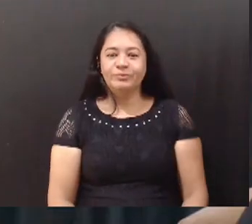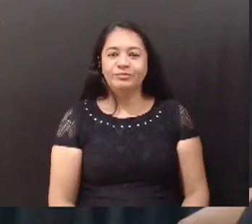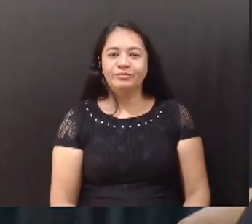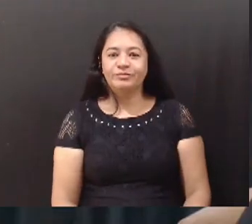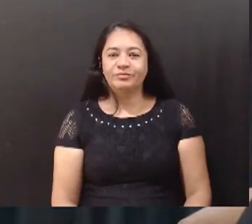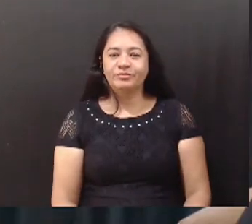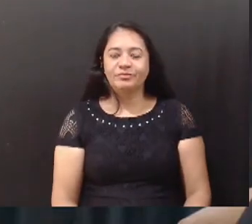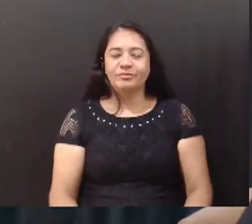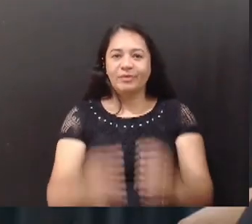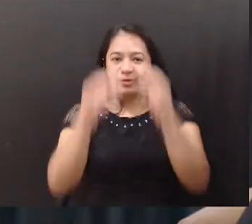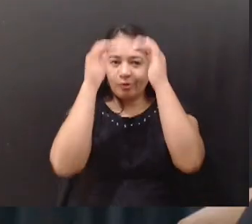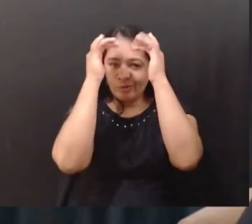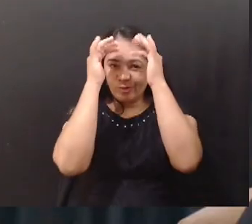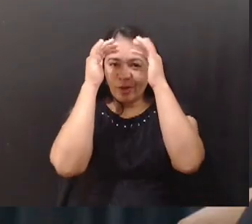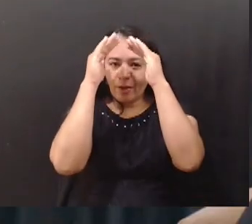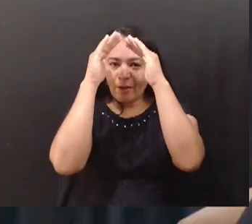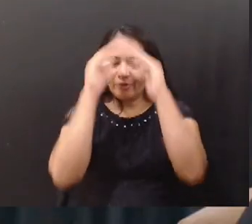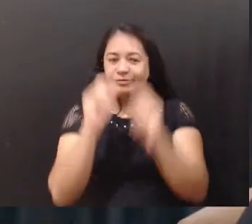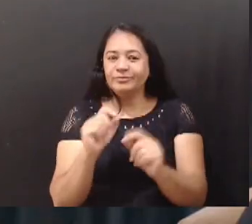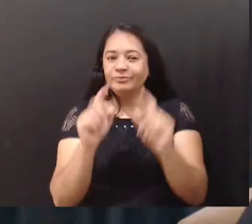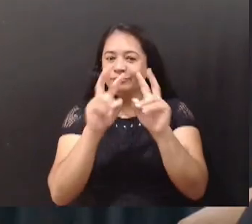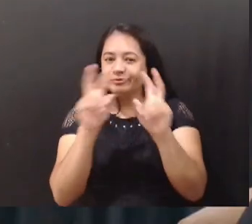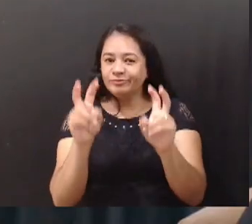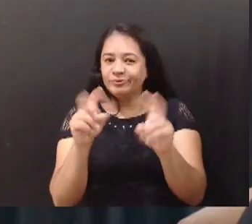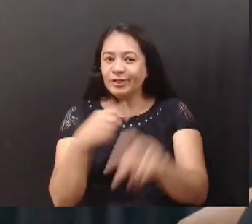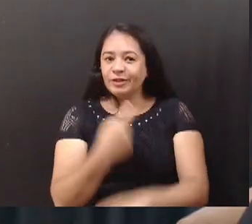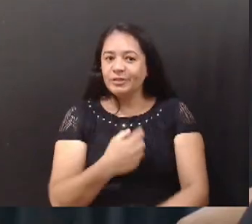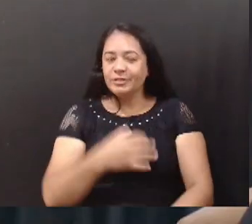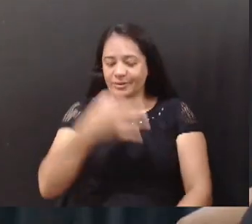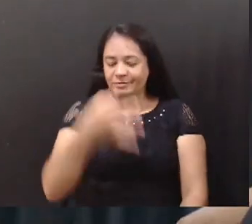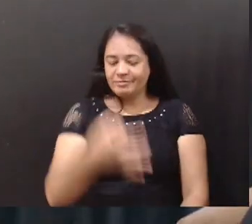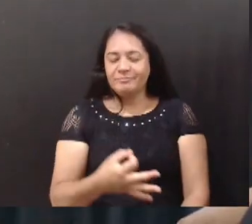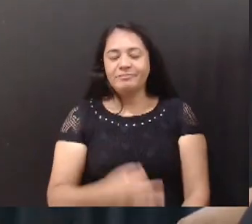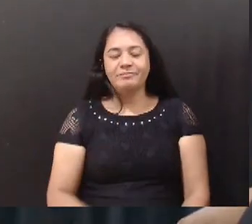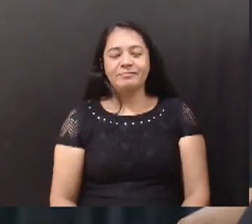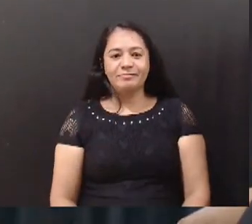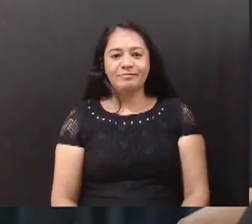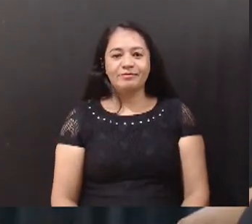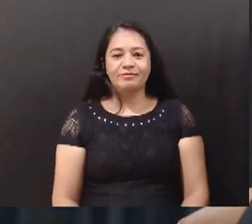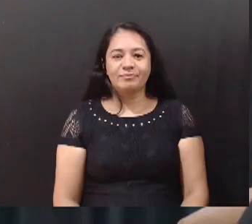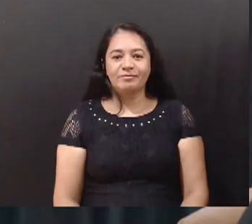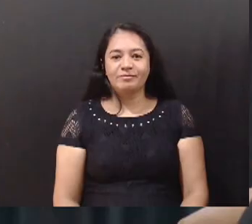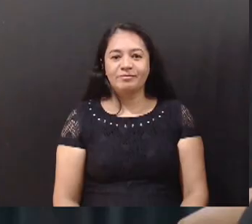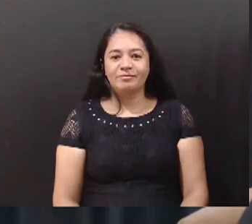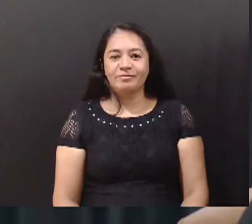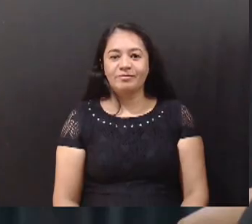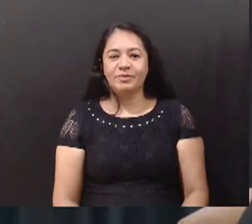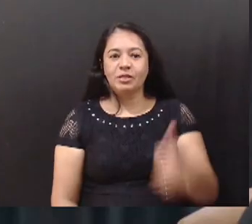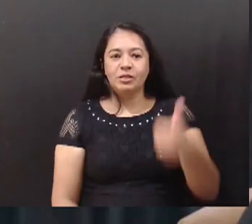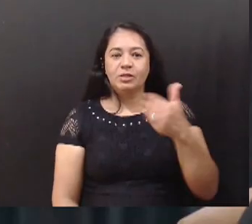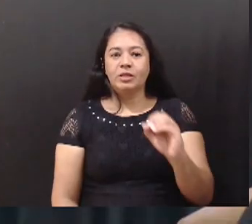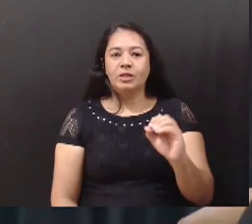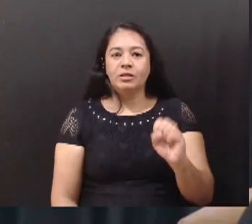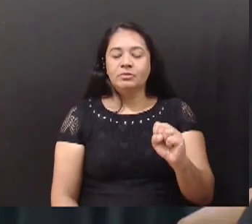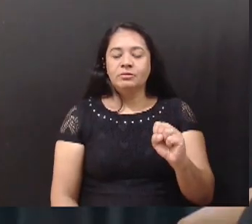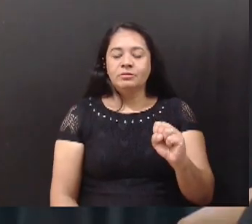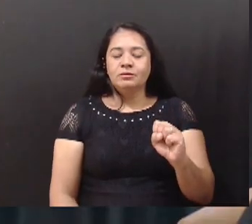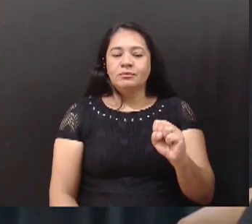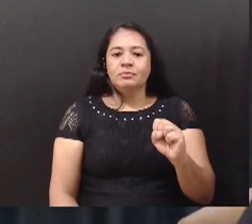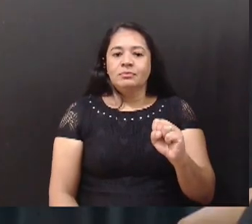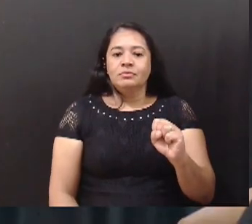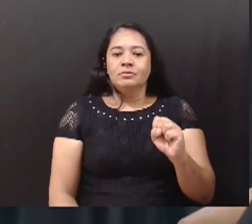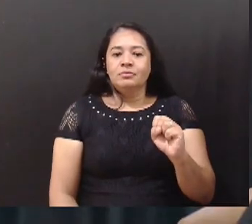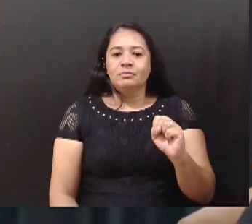onde mora, entre aspas, a nossa razão. Então, os famosos 10 segundos, eles funcionam. Sério